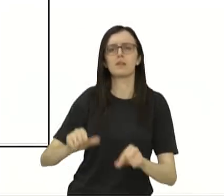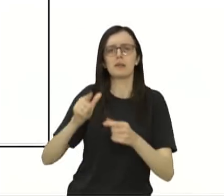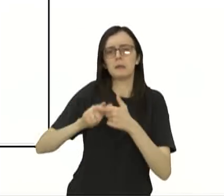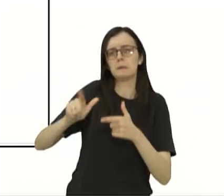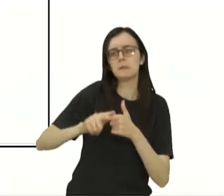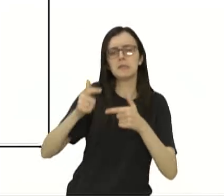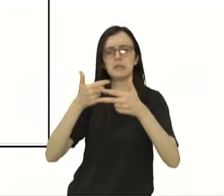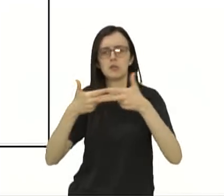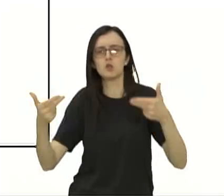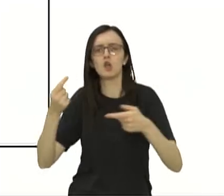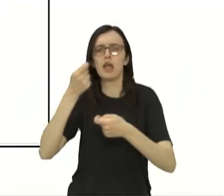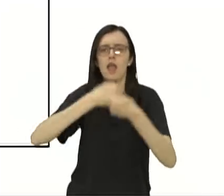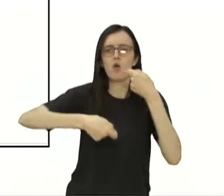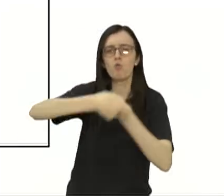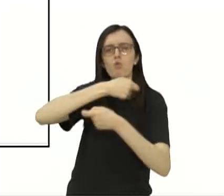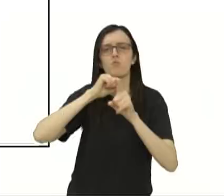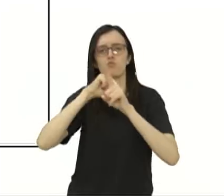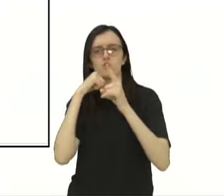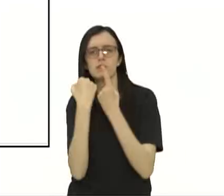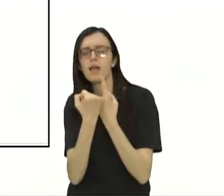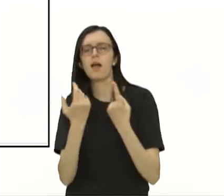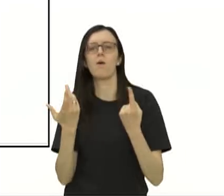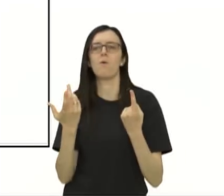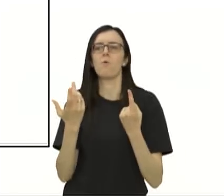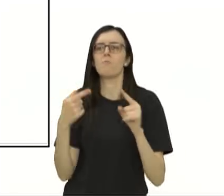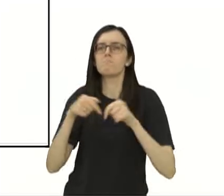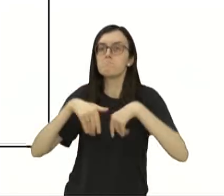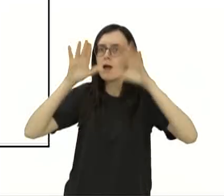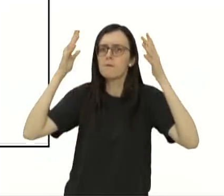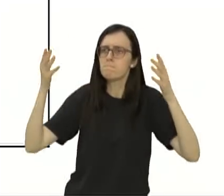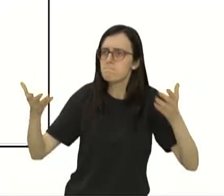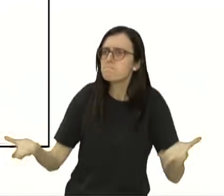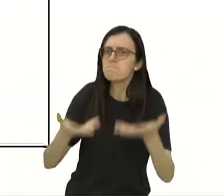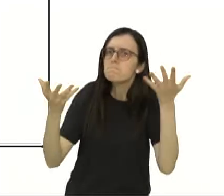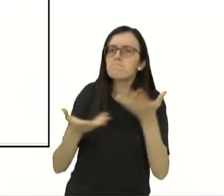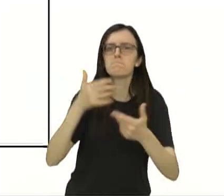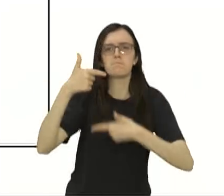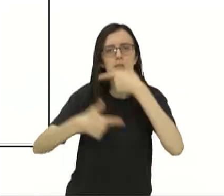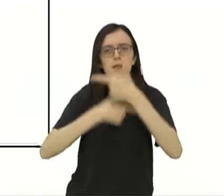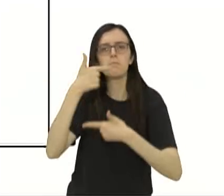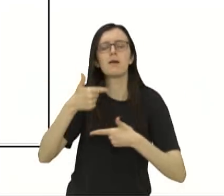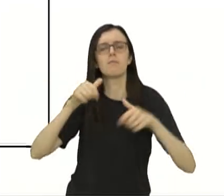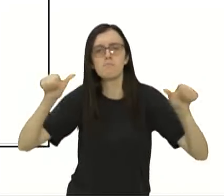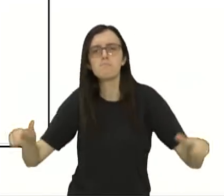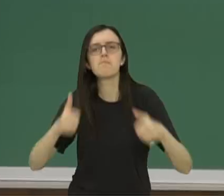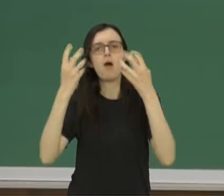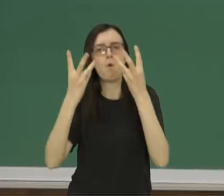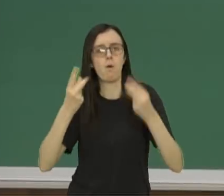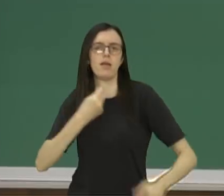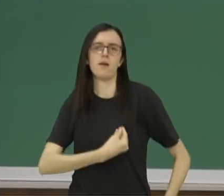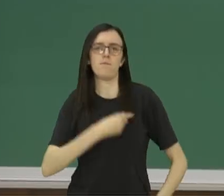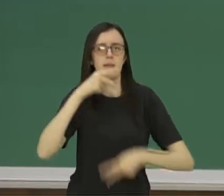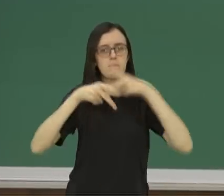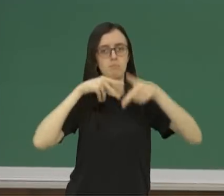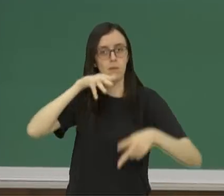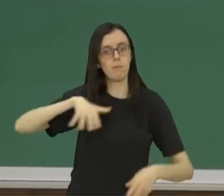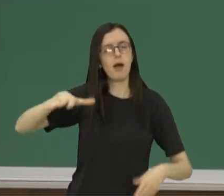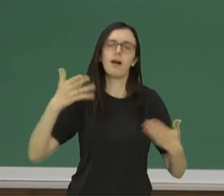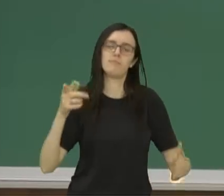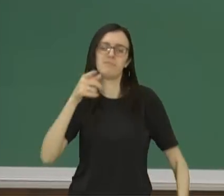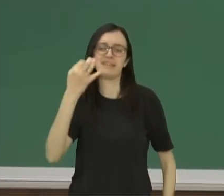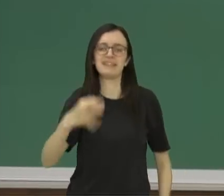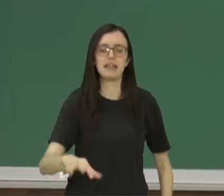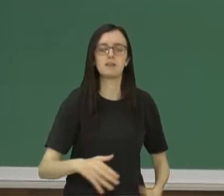desigualdades econômicas, sociais, geração de renda, melhoria da qualidade de vida da população, aí você